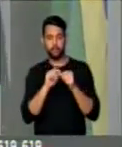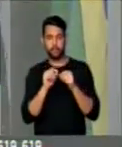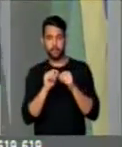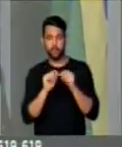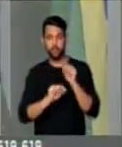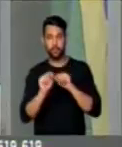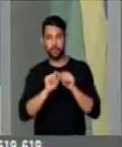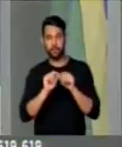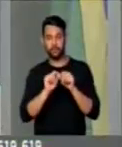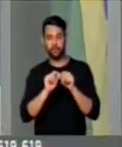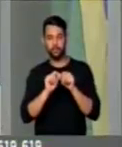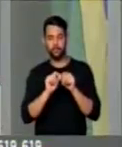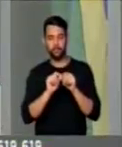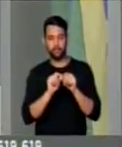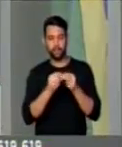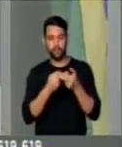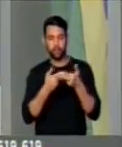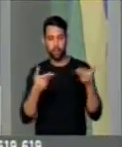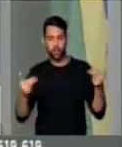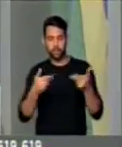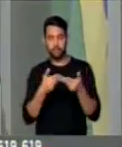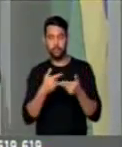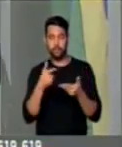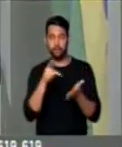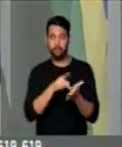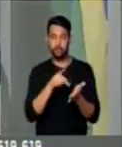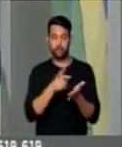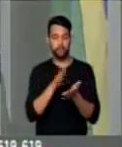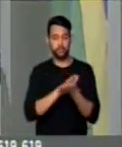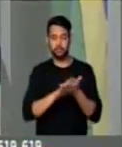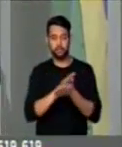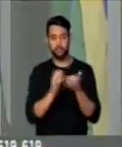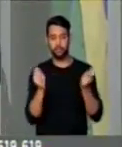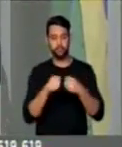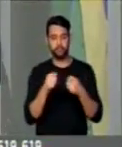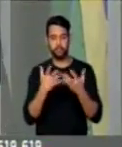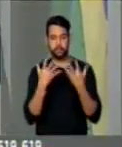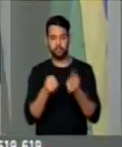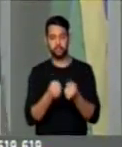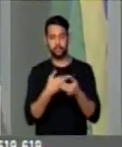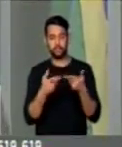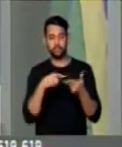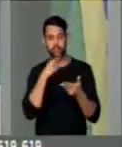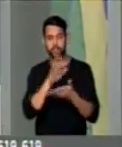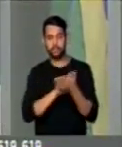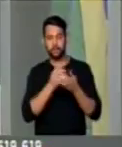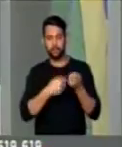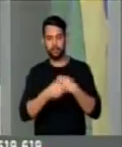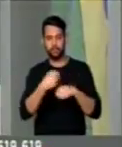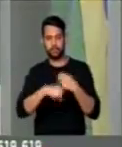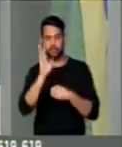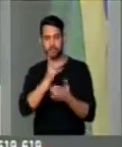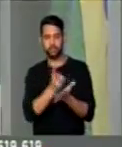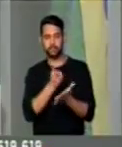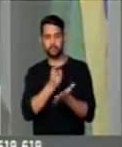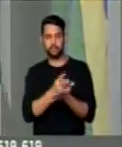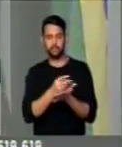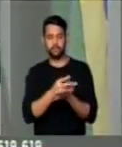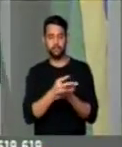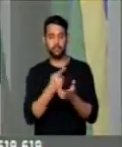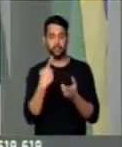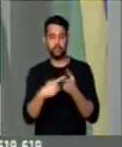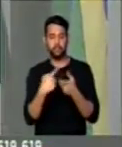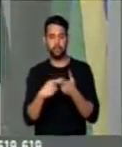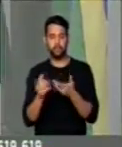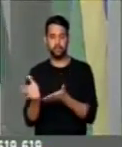gerar uma indústria de benefícios, quando na realidade nós não temos condições de arcar e nem a economia brasileira de sustentá-los, porque